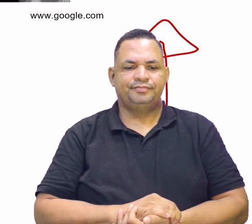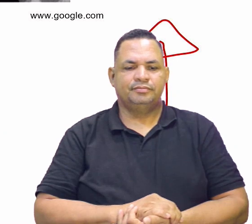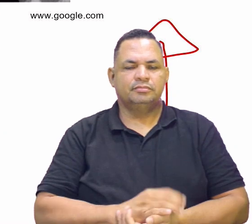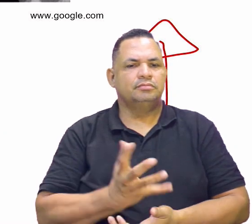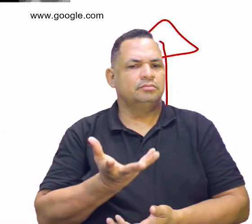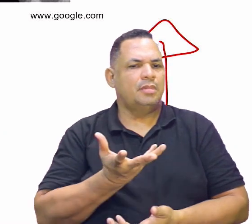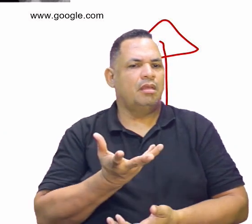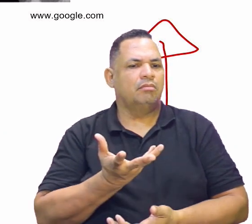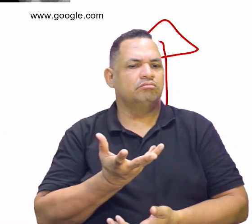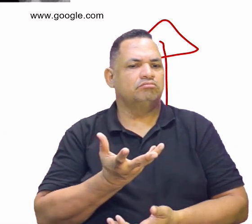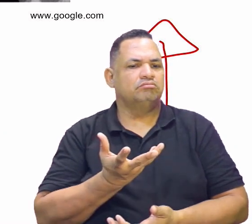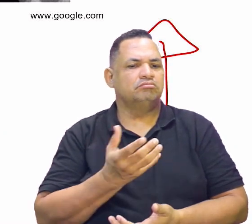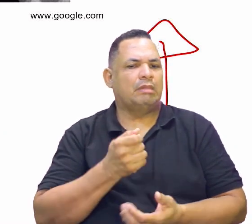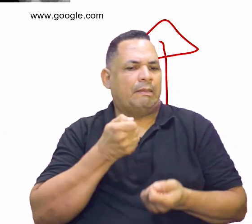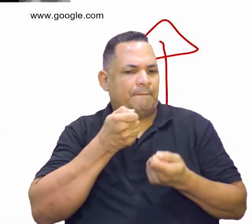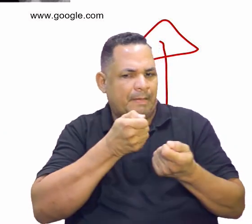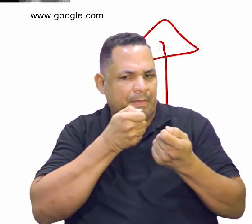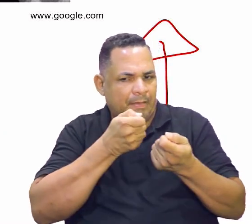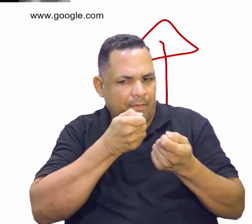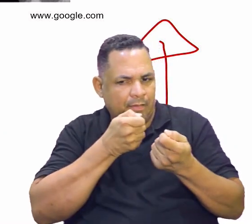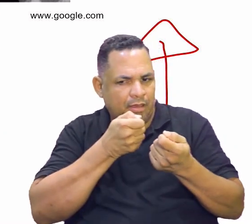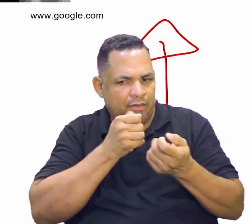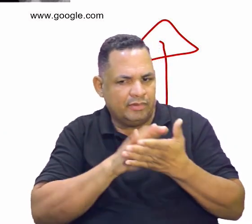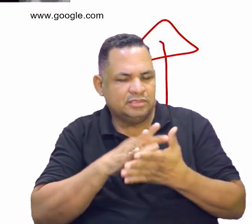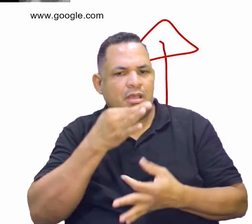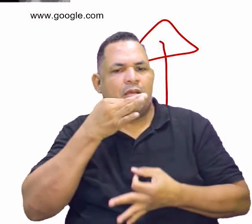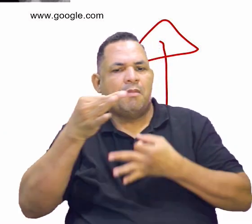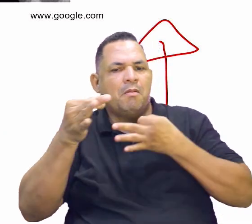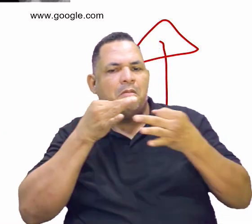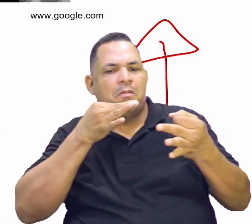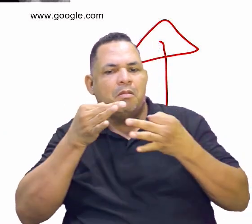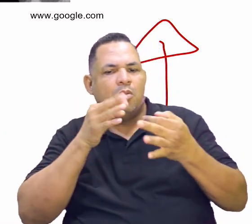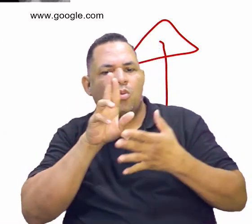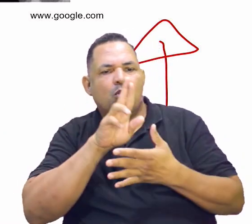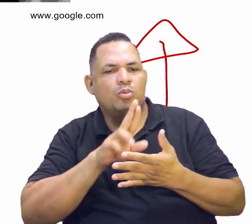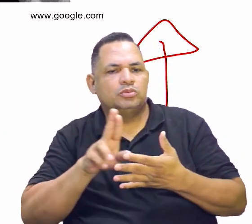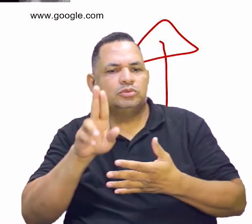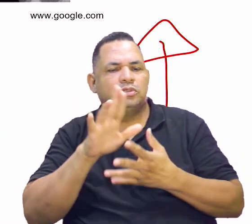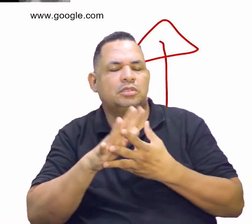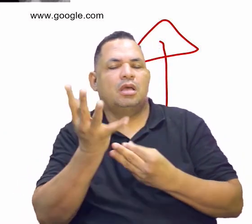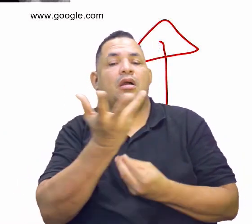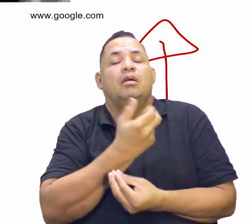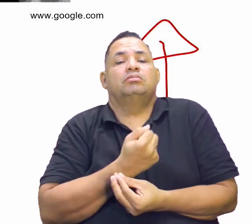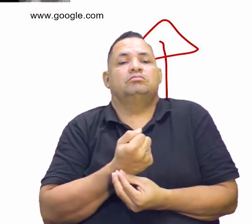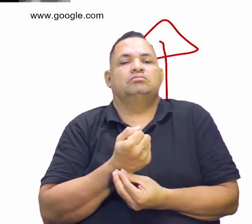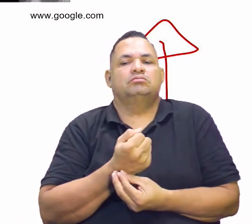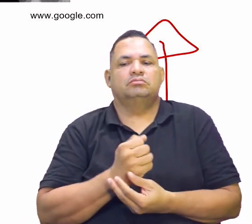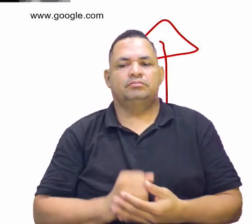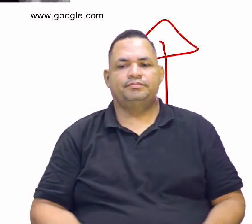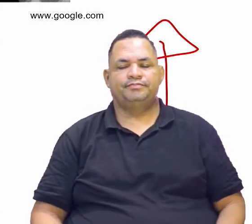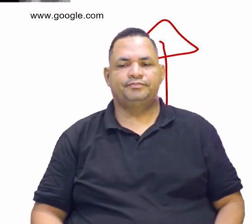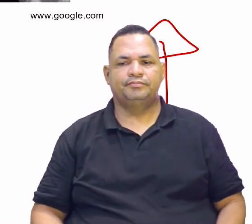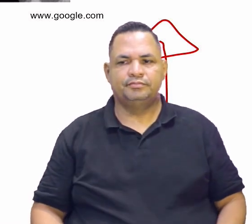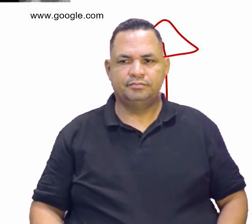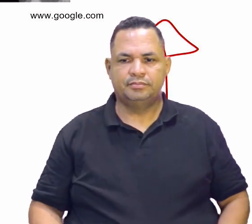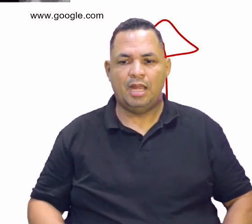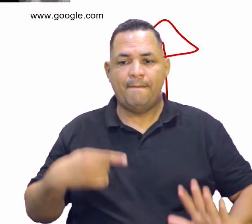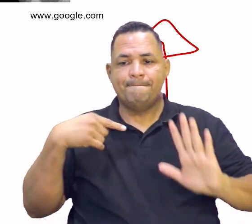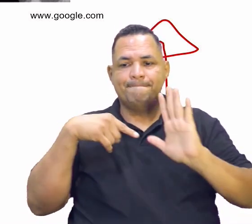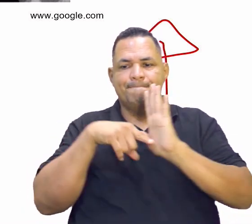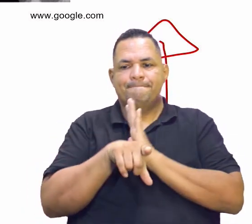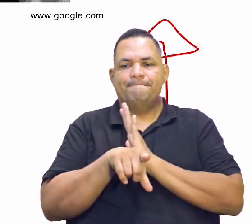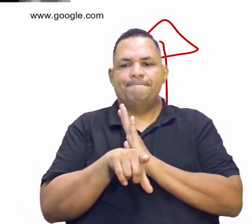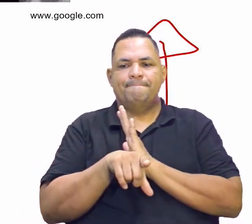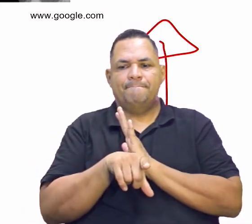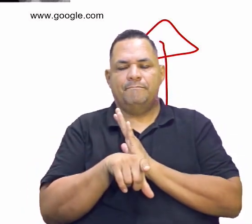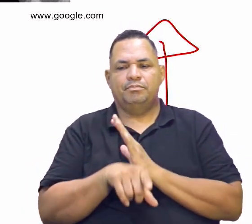que eu quero incomodar, cutucar alguém, fazer uma crítica através da minha arte? Vamos ver, é um questionamento, é uma pergunta que fica